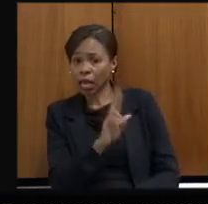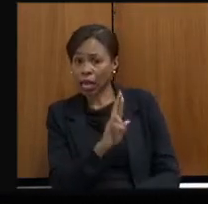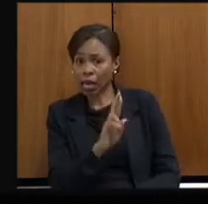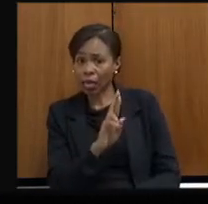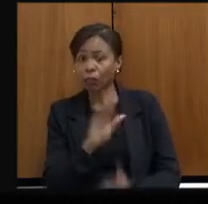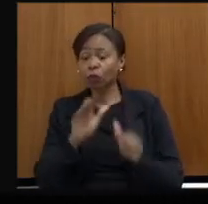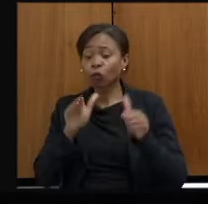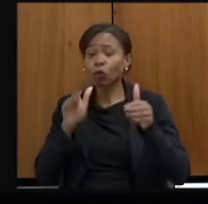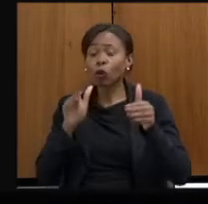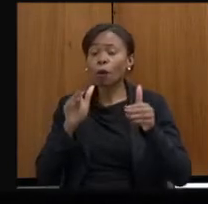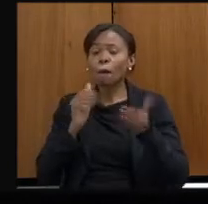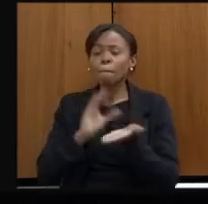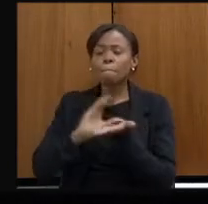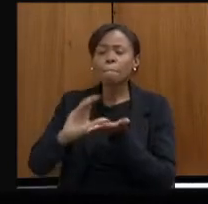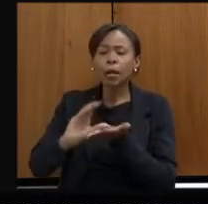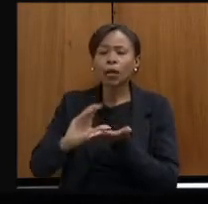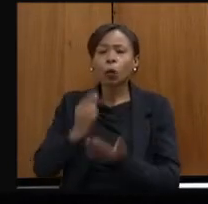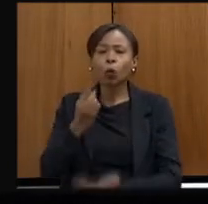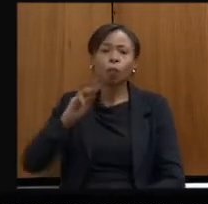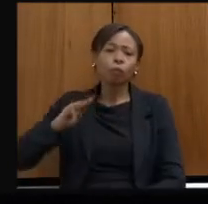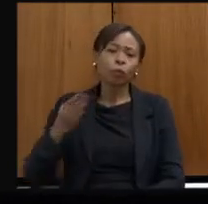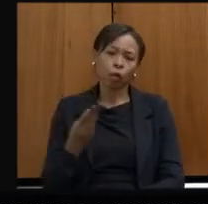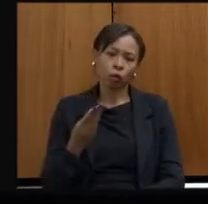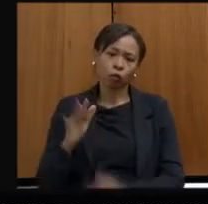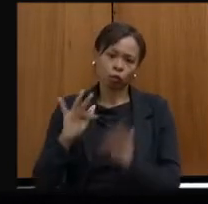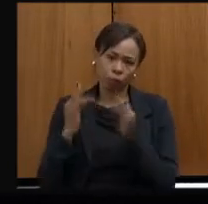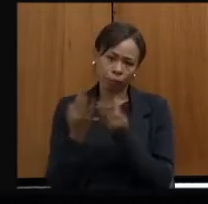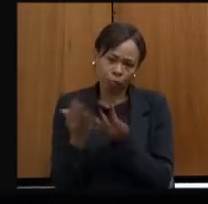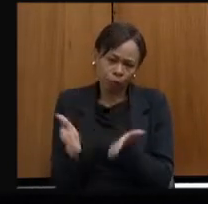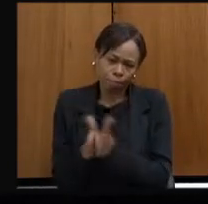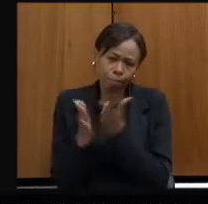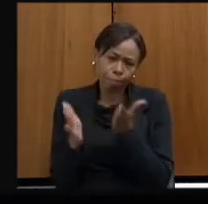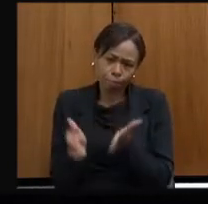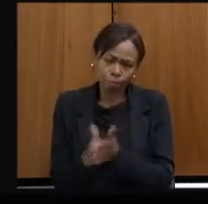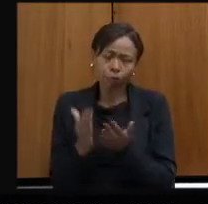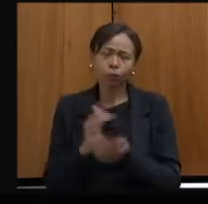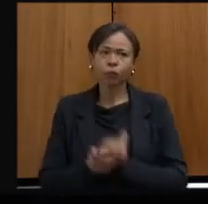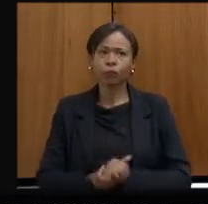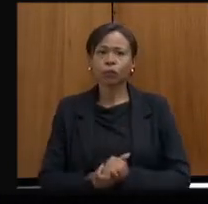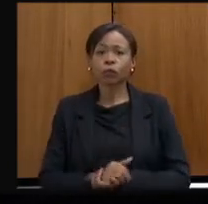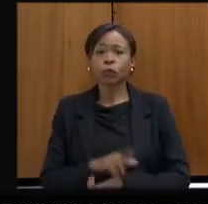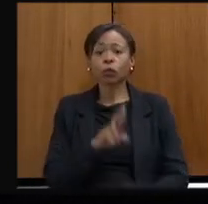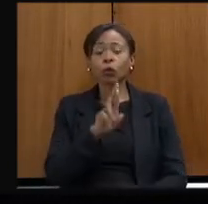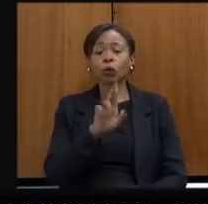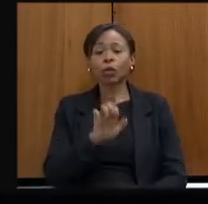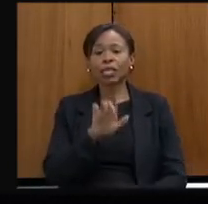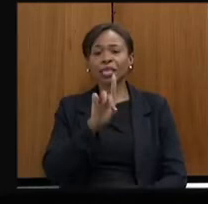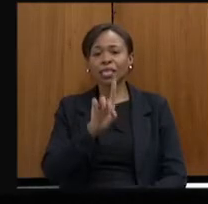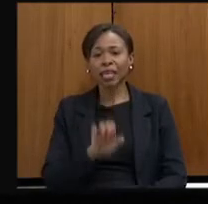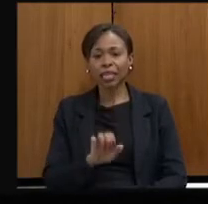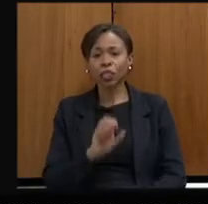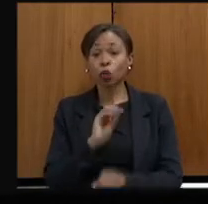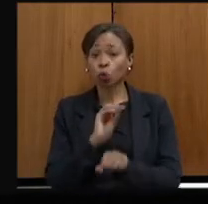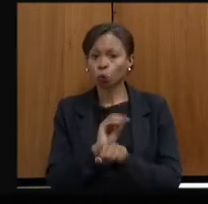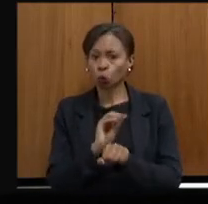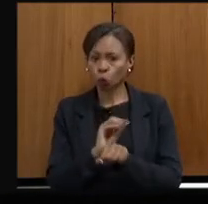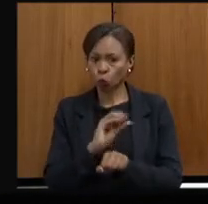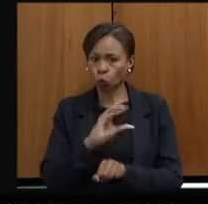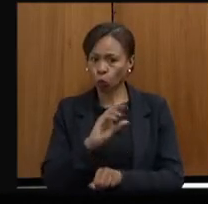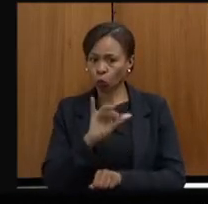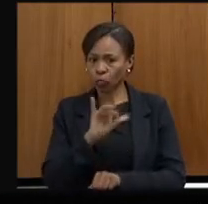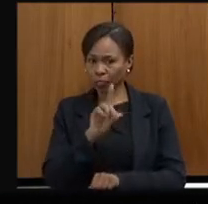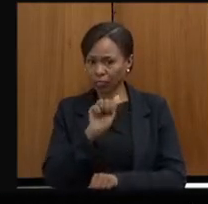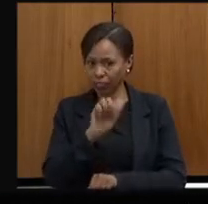extrema pobreza. O Rede Cuidar, essa ampliação, e aqui também eu faço um registro importante para